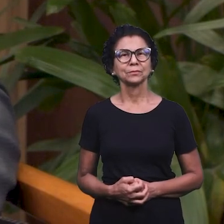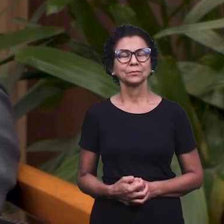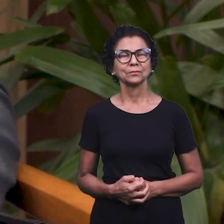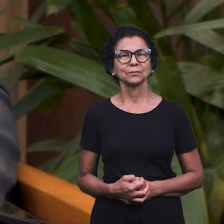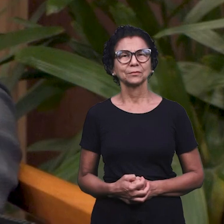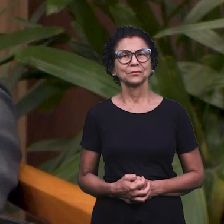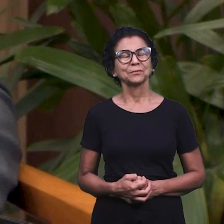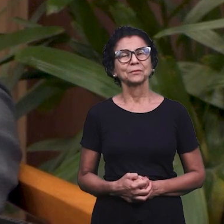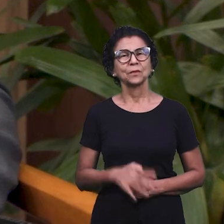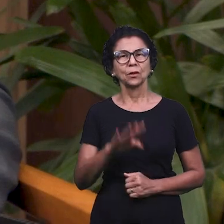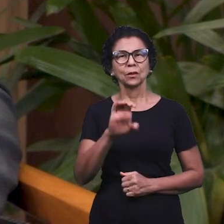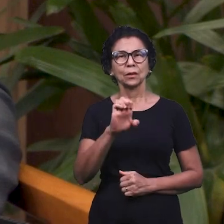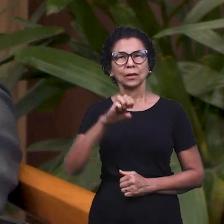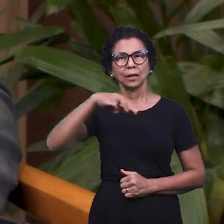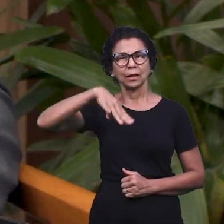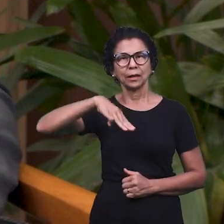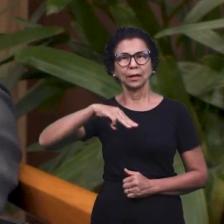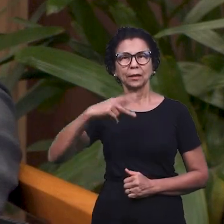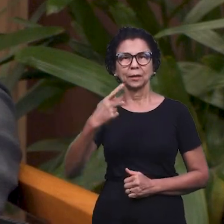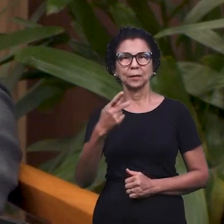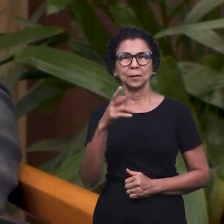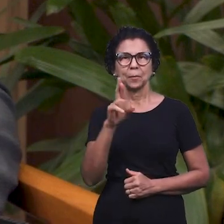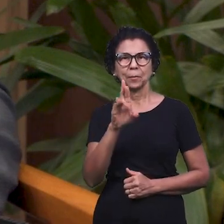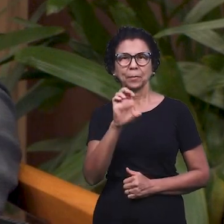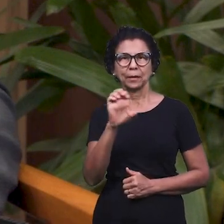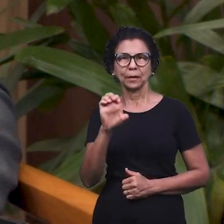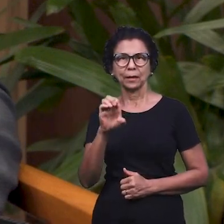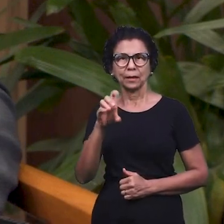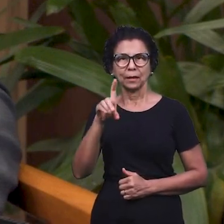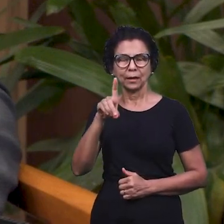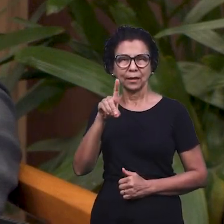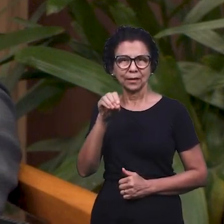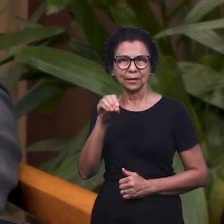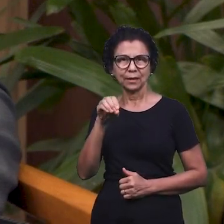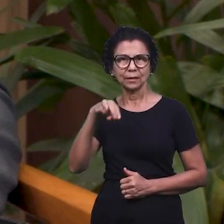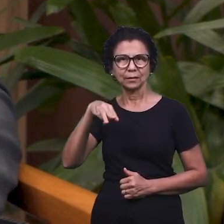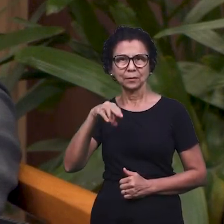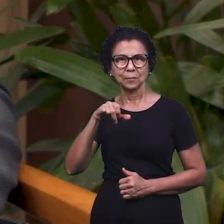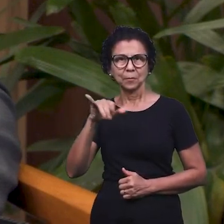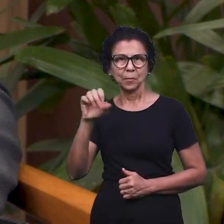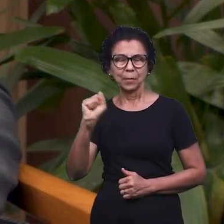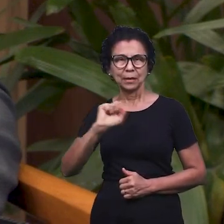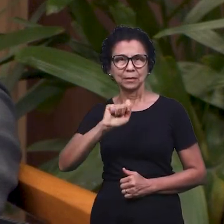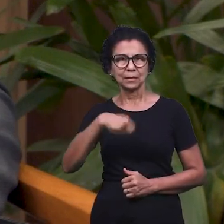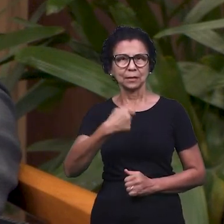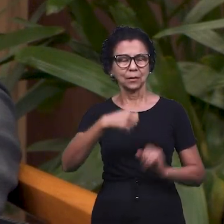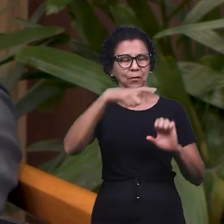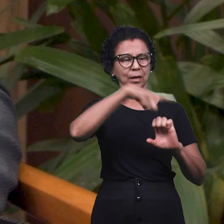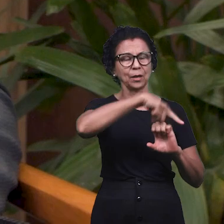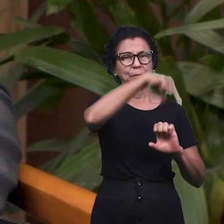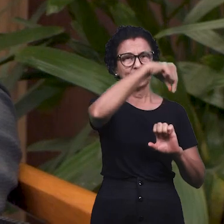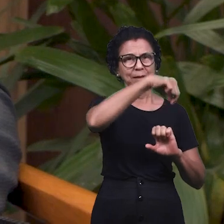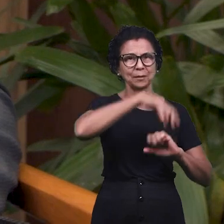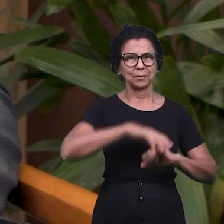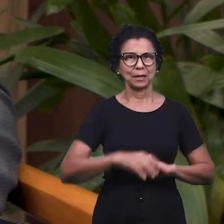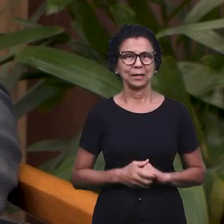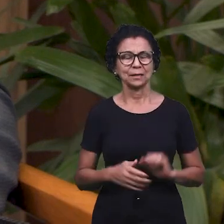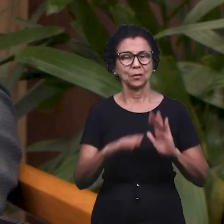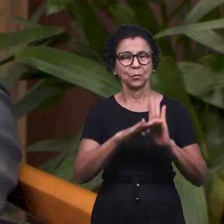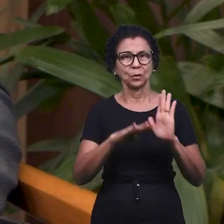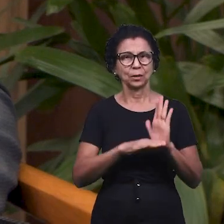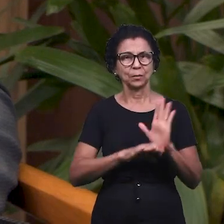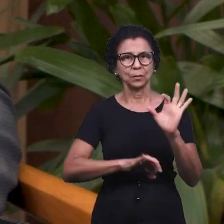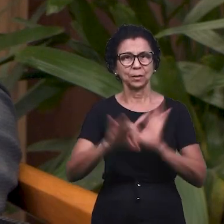Empreenda Mais é um programa de empreendimento da TV Manaim, veículo de comunicação da Igreja Cristã